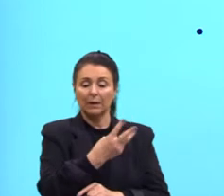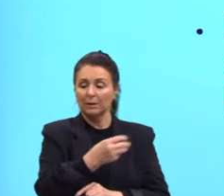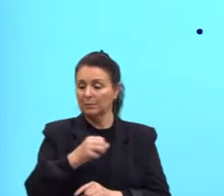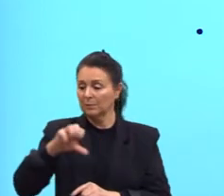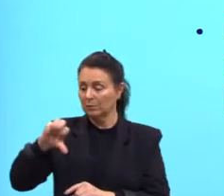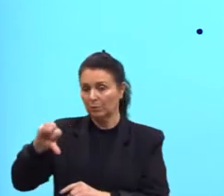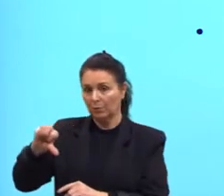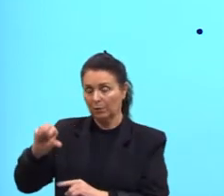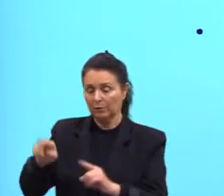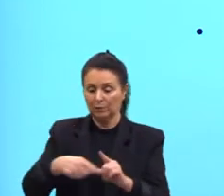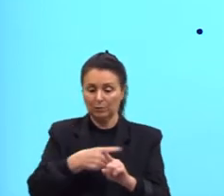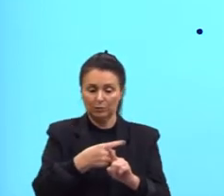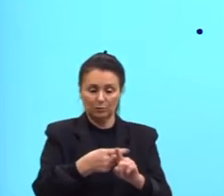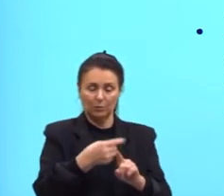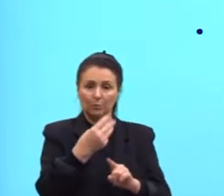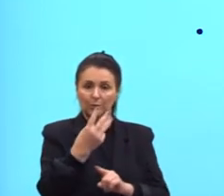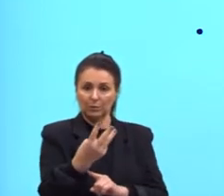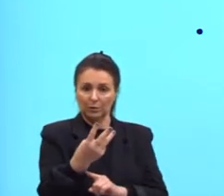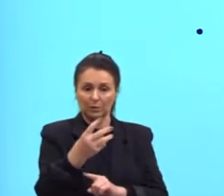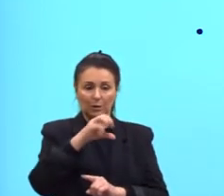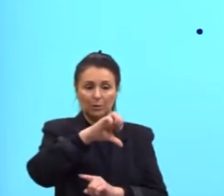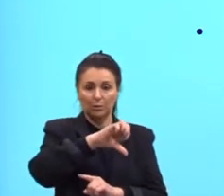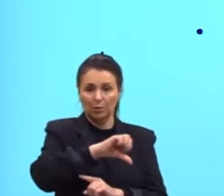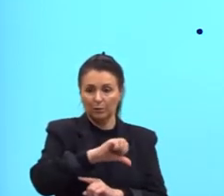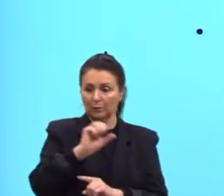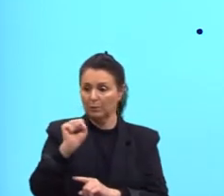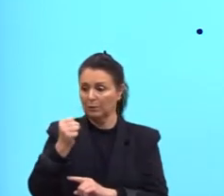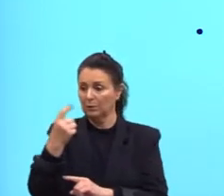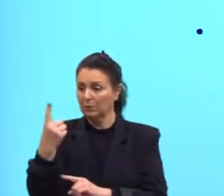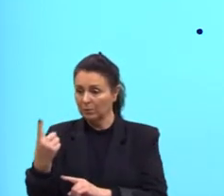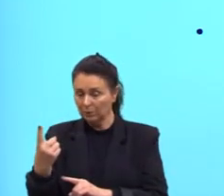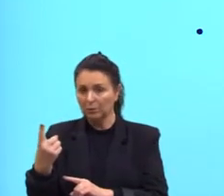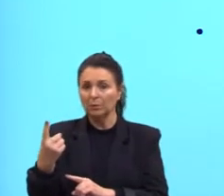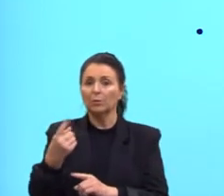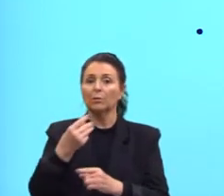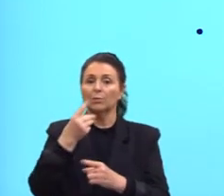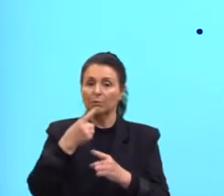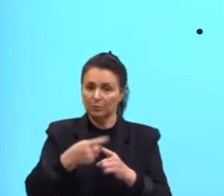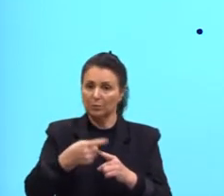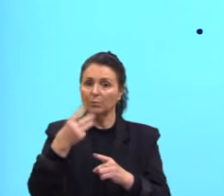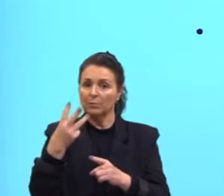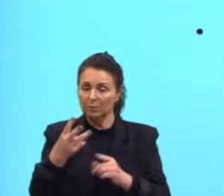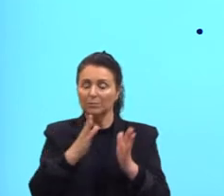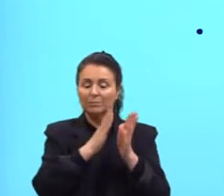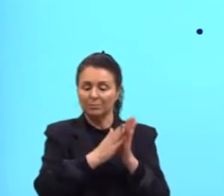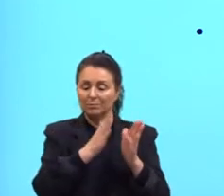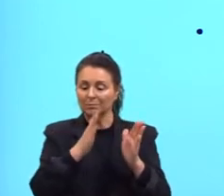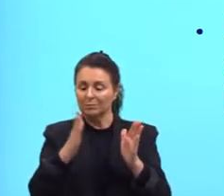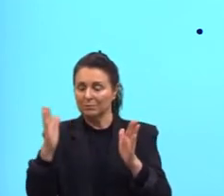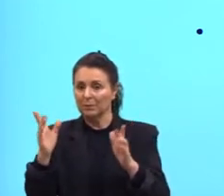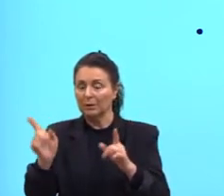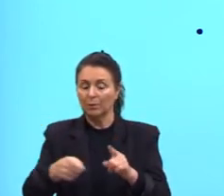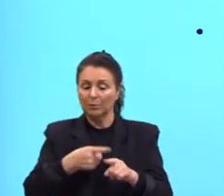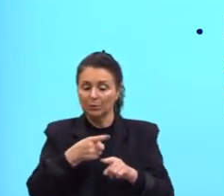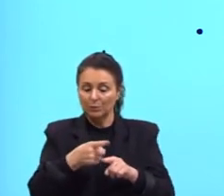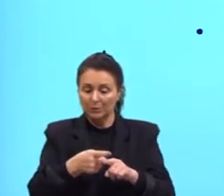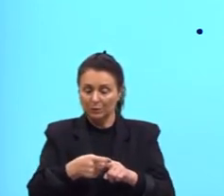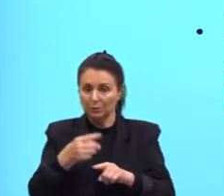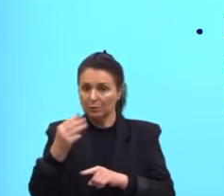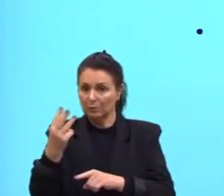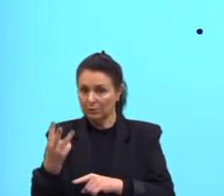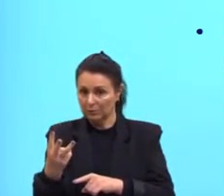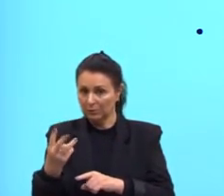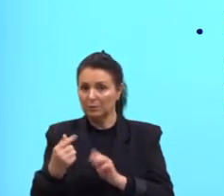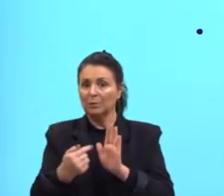para 19 multiplicamos por três e assim para todos os termos como nós estamos multiplicando por 3 o